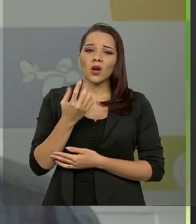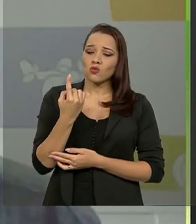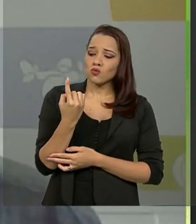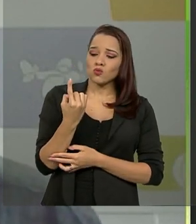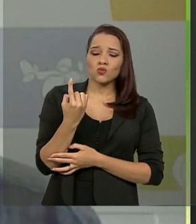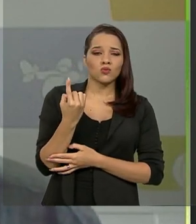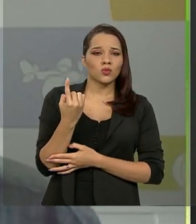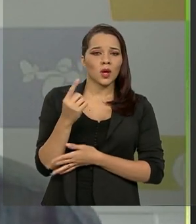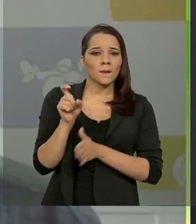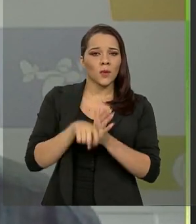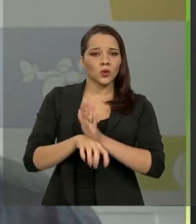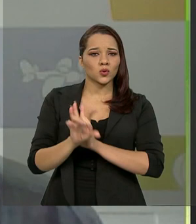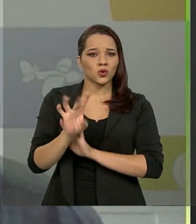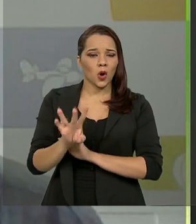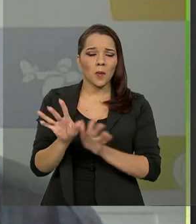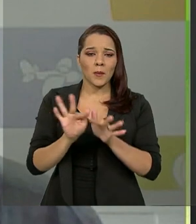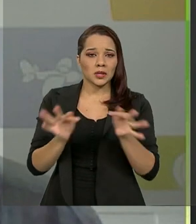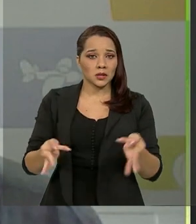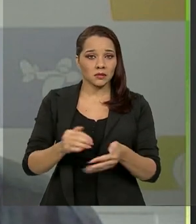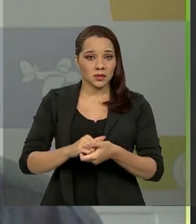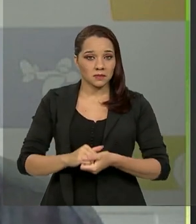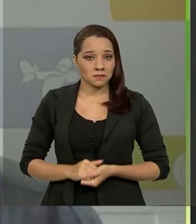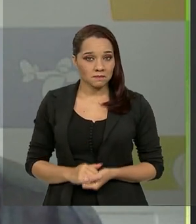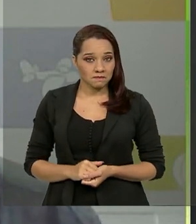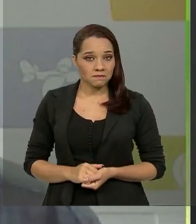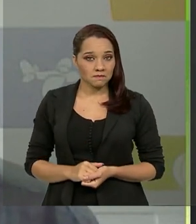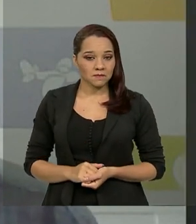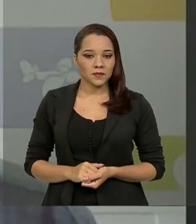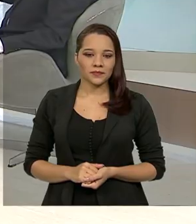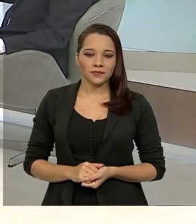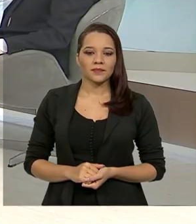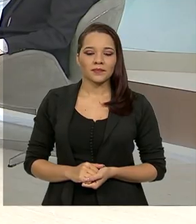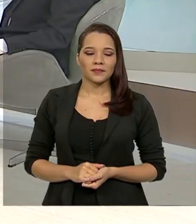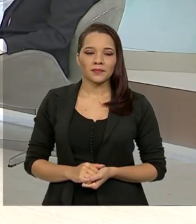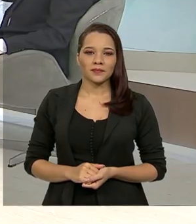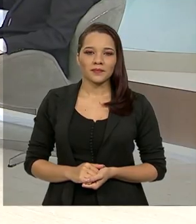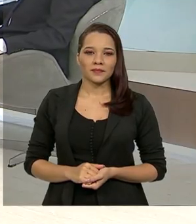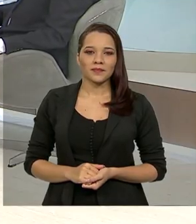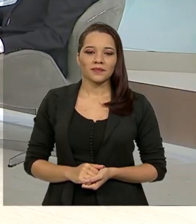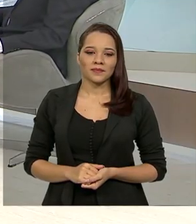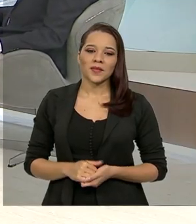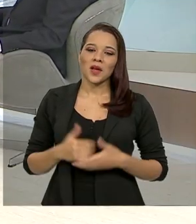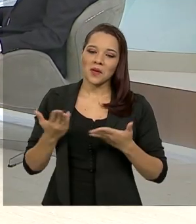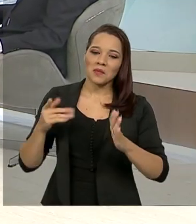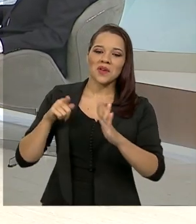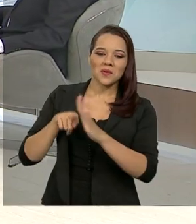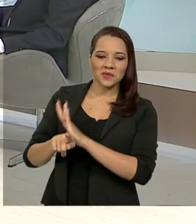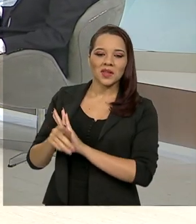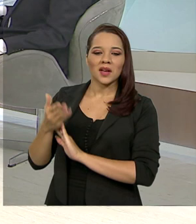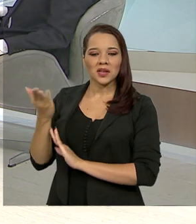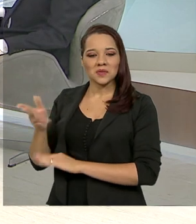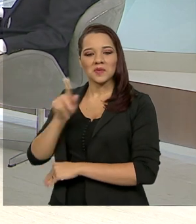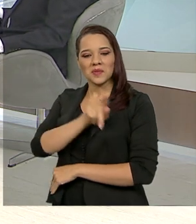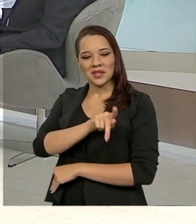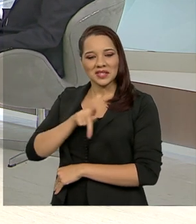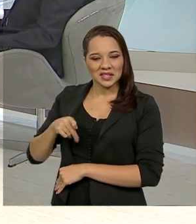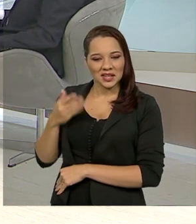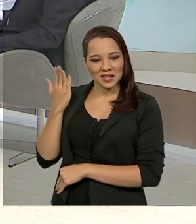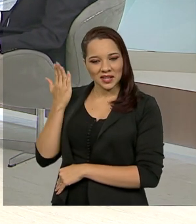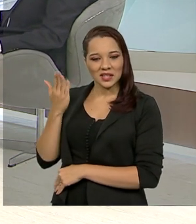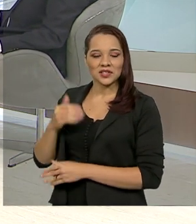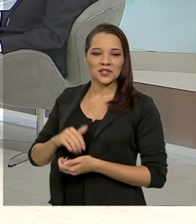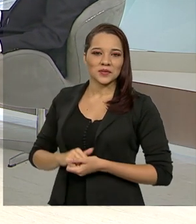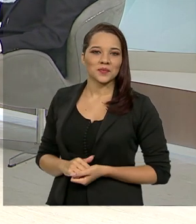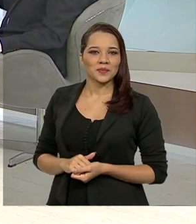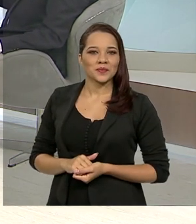imposto unificado, de forma simplificada? Vamos aproveitar para perguntar isso. Aí a gente pode isso, até, né, perguntar isso para o presidente pro da Aronji, Confederação Nacional